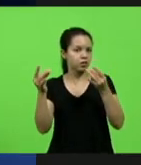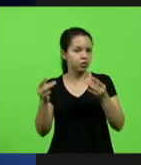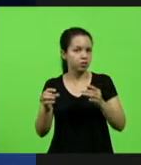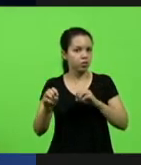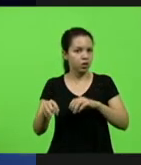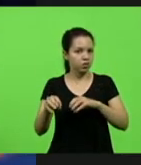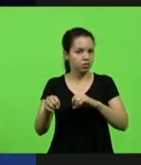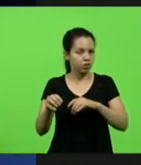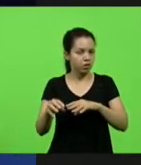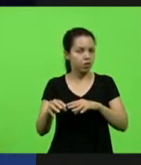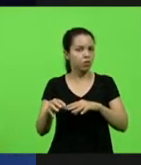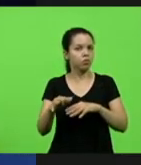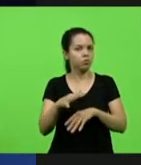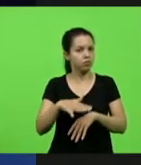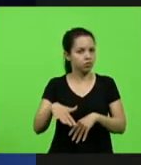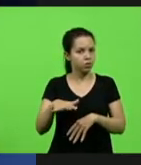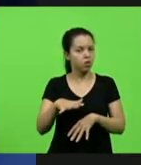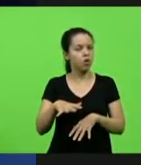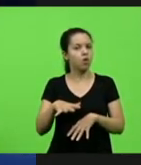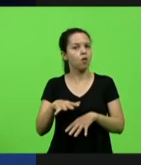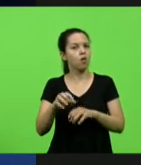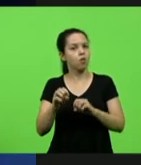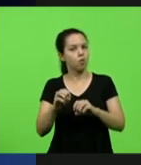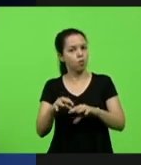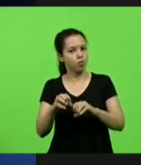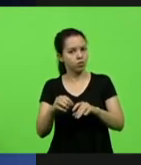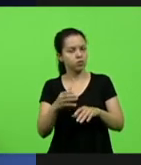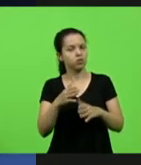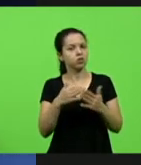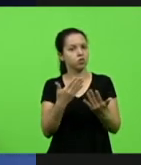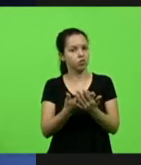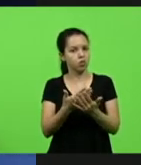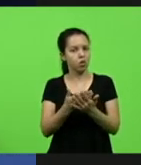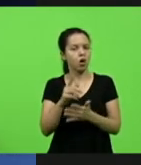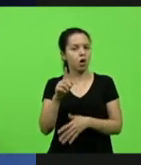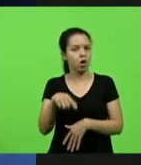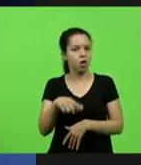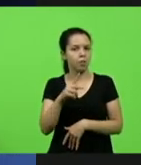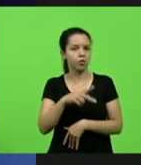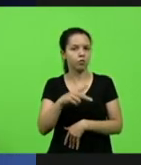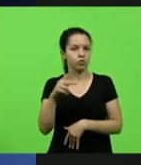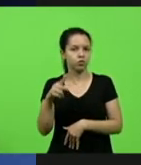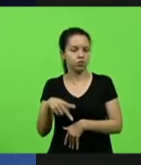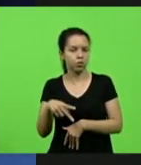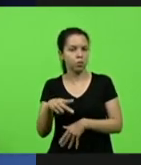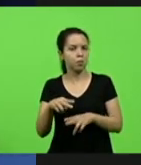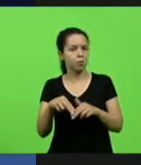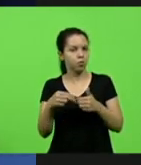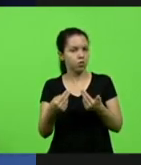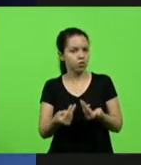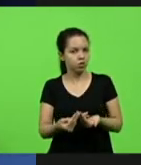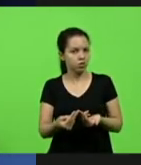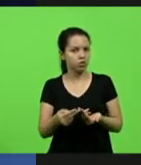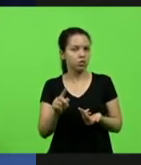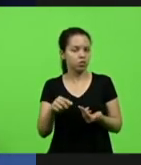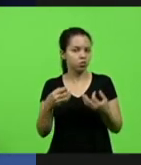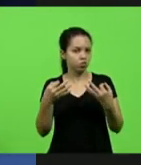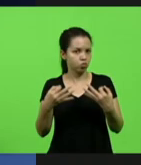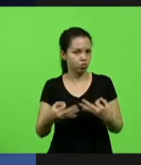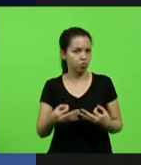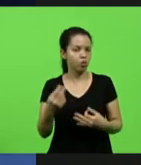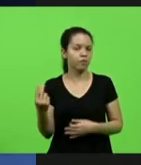ensino formal, é o professor. E por isso, nada mais justo do que a valorização